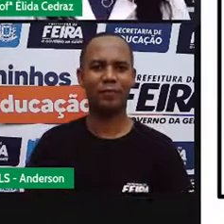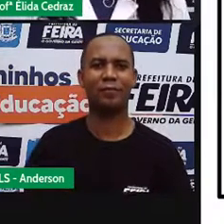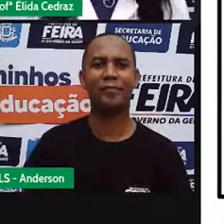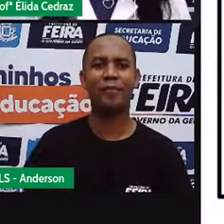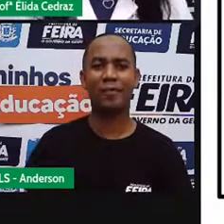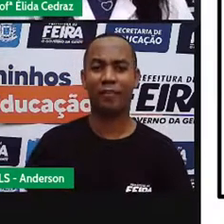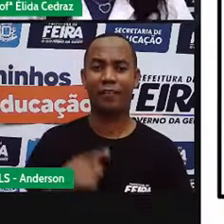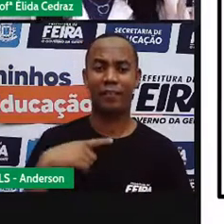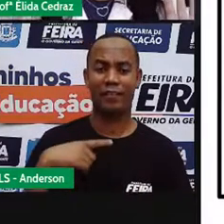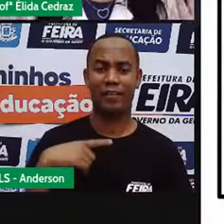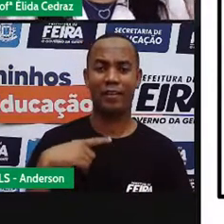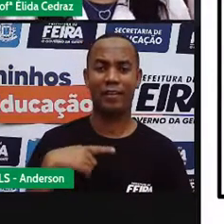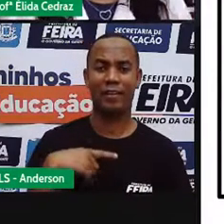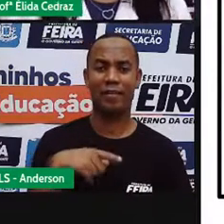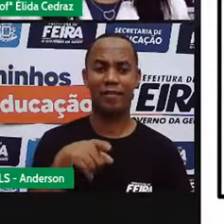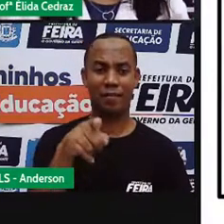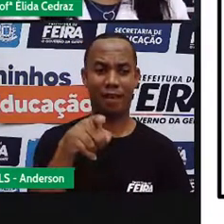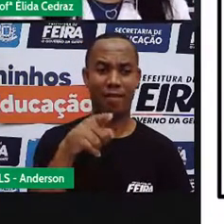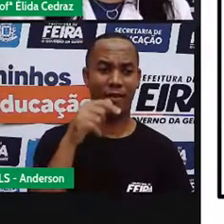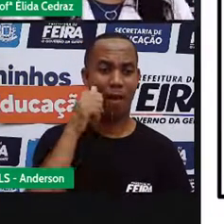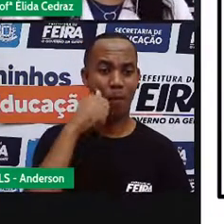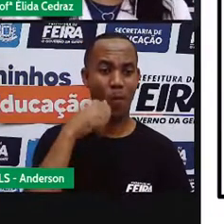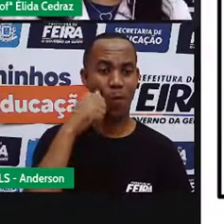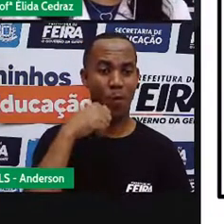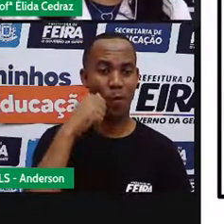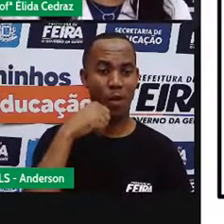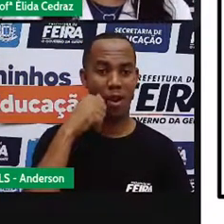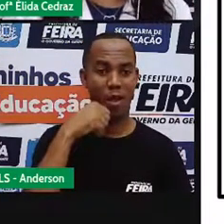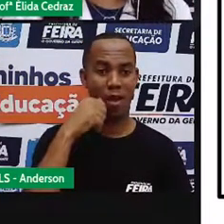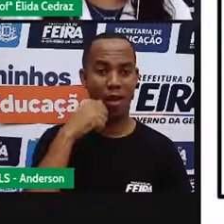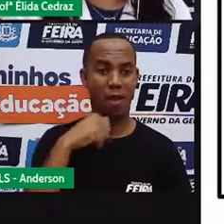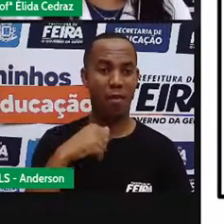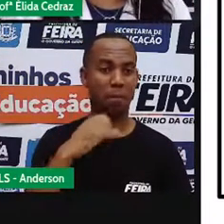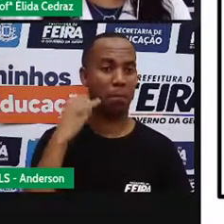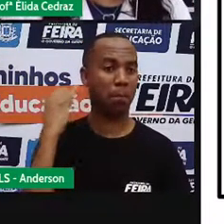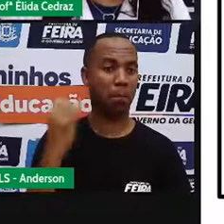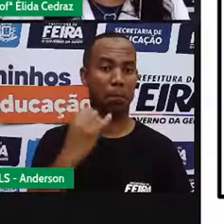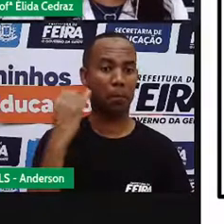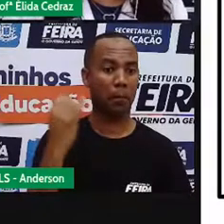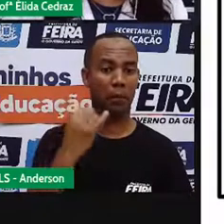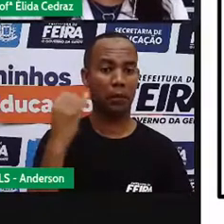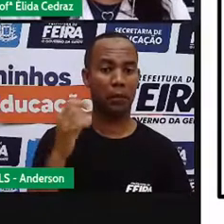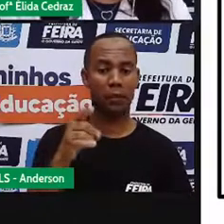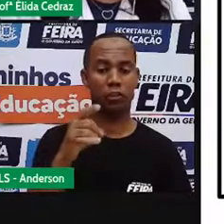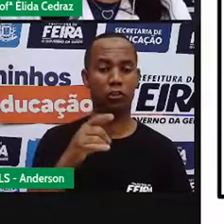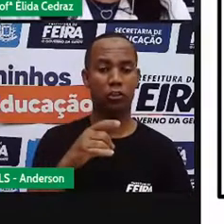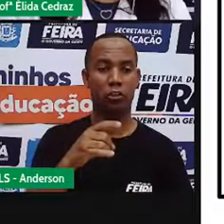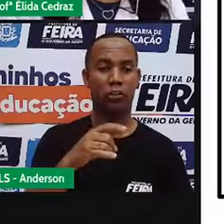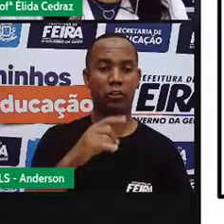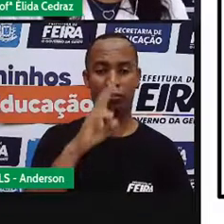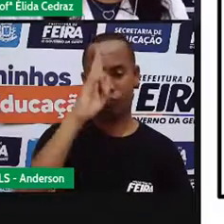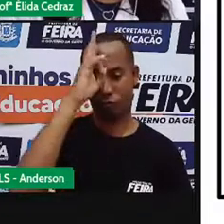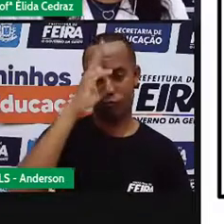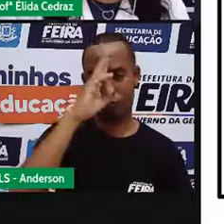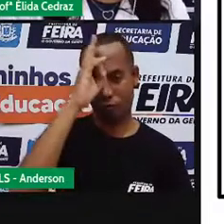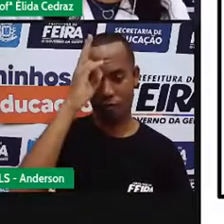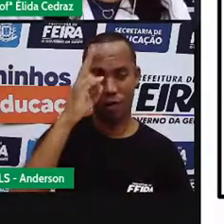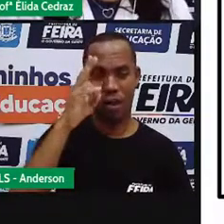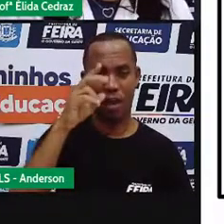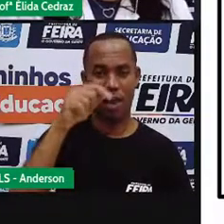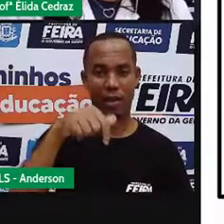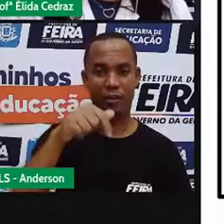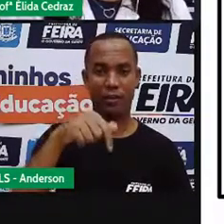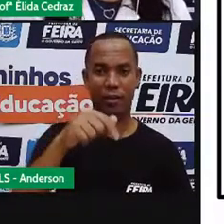E nós temos figurinhas carimbadas, personagens da história da independência da